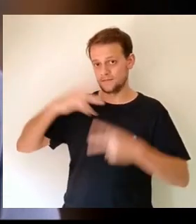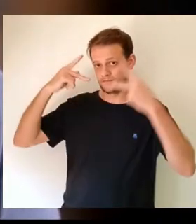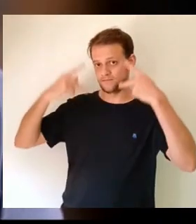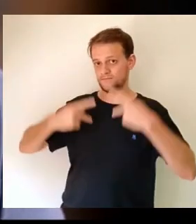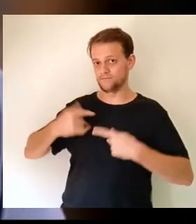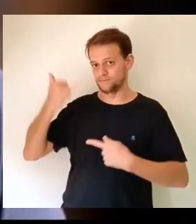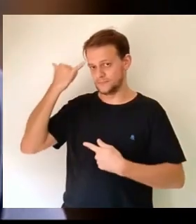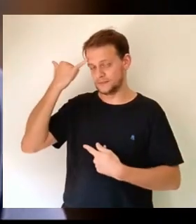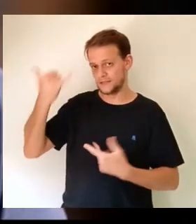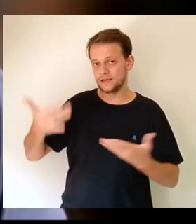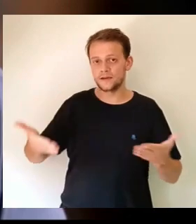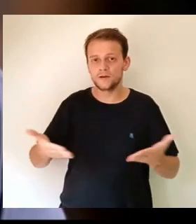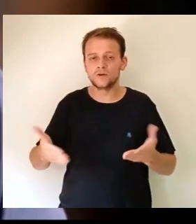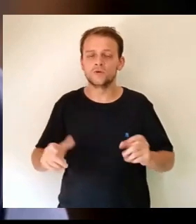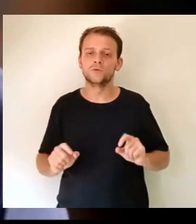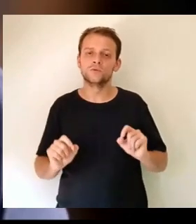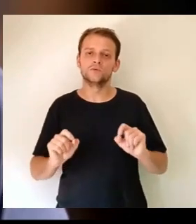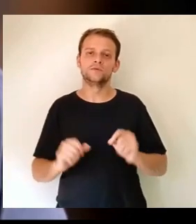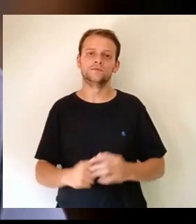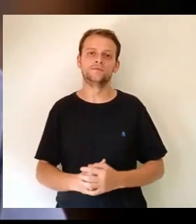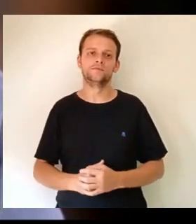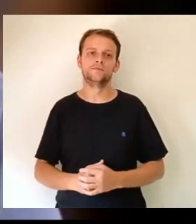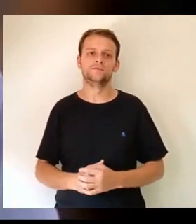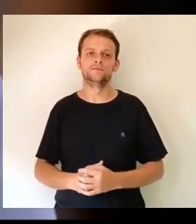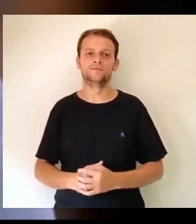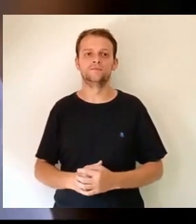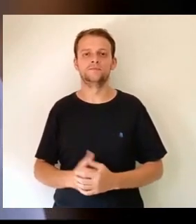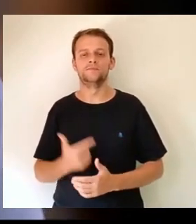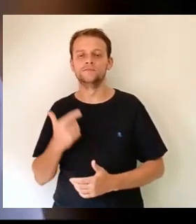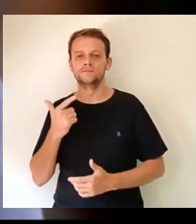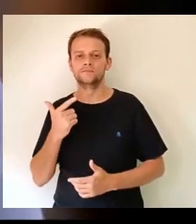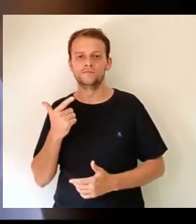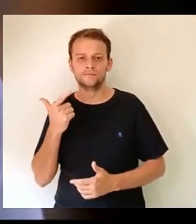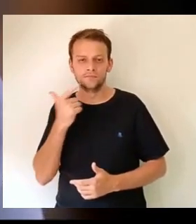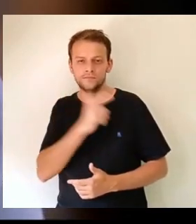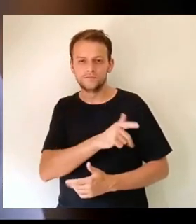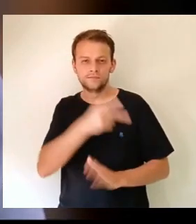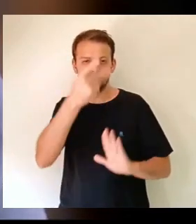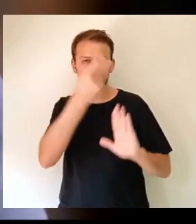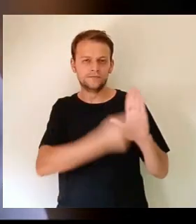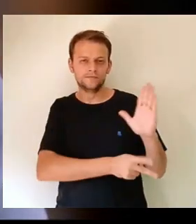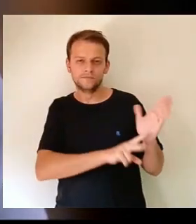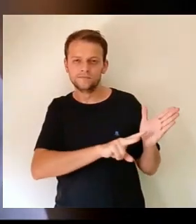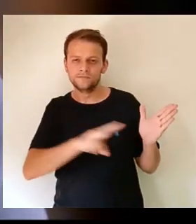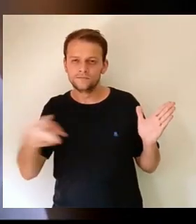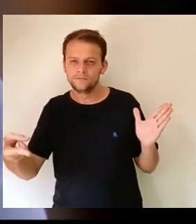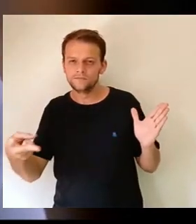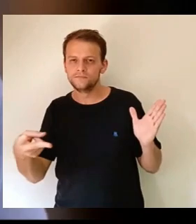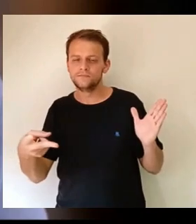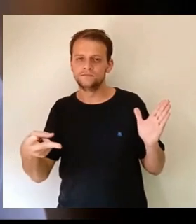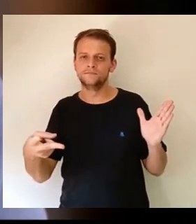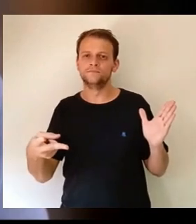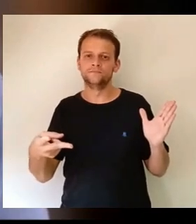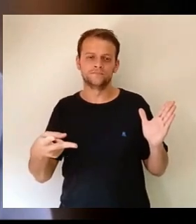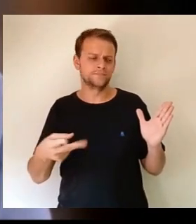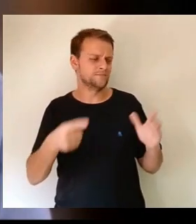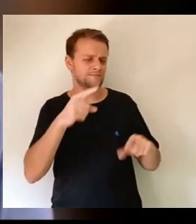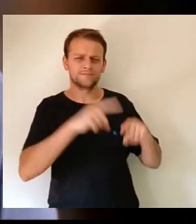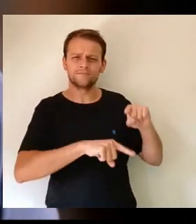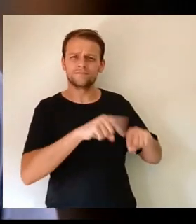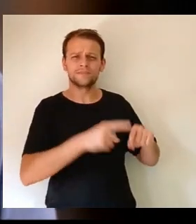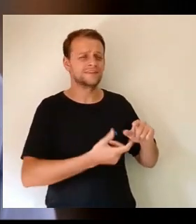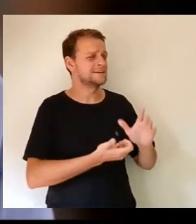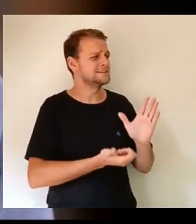outra solução. A minha ideia, assim, que eu tenho agora, sim, é de ter algum projeto transitório de